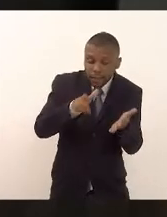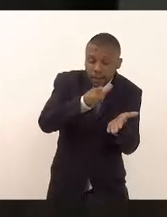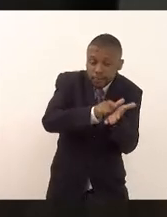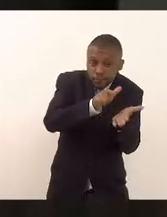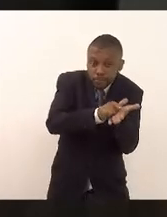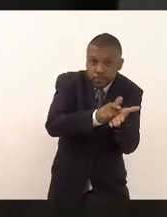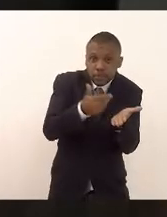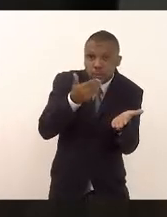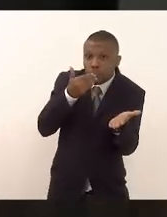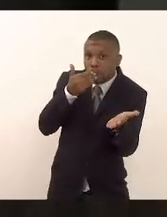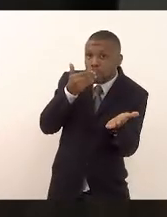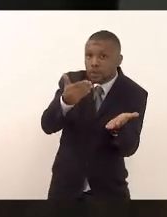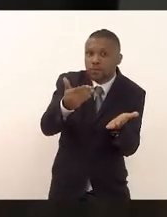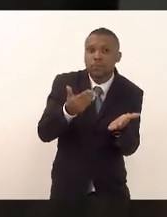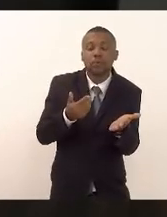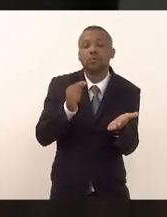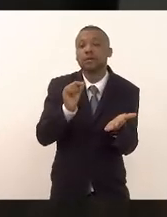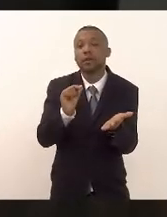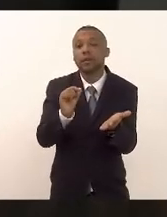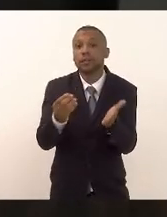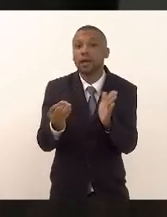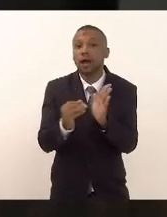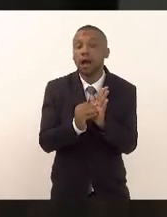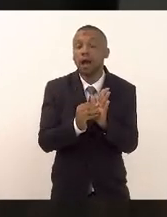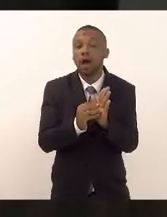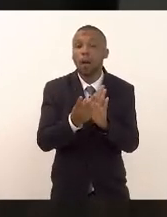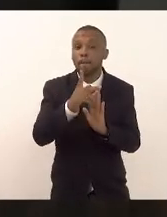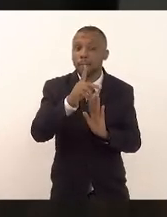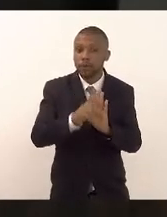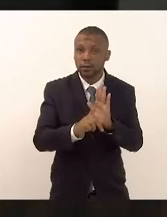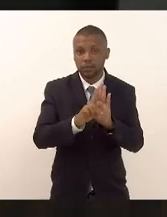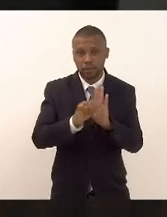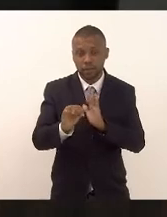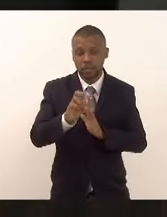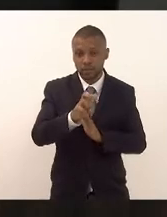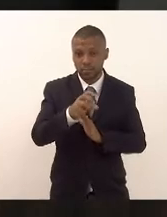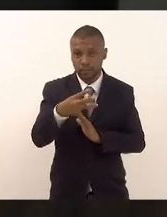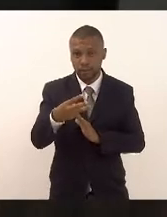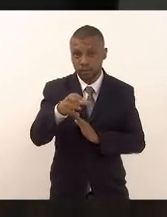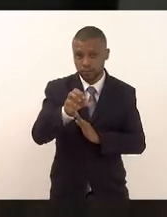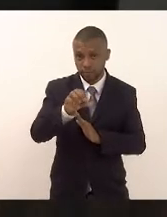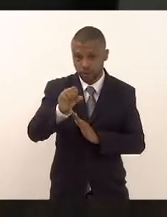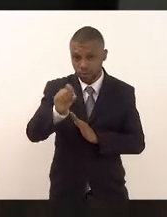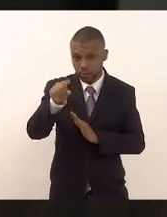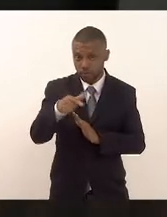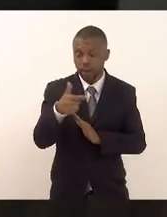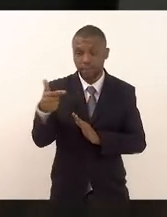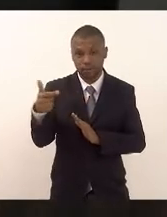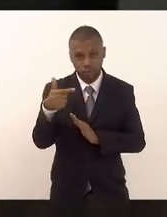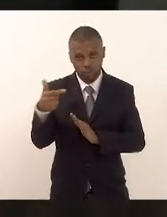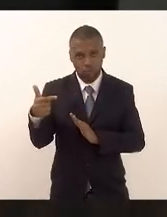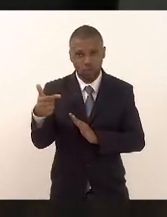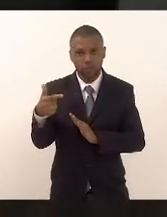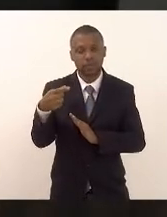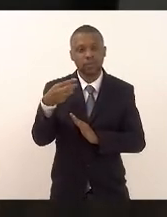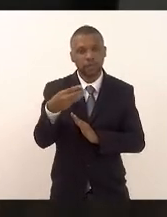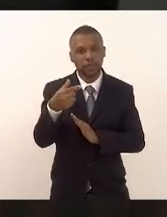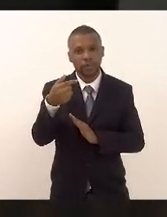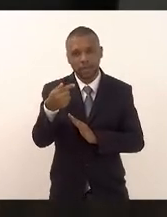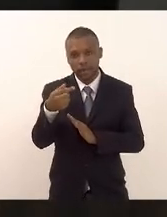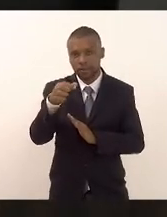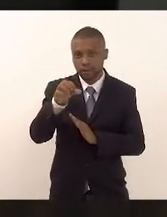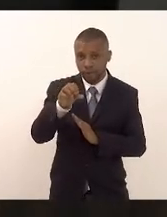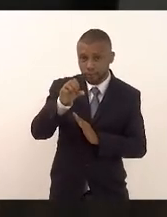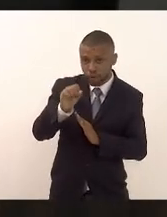inclusão na ordem do dia dos projetos de lei 5398 de 22, 3798